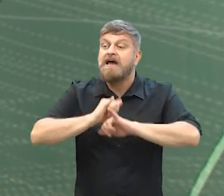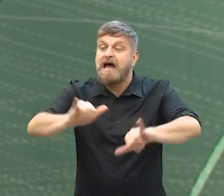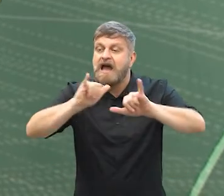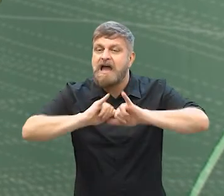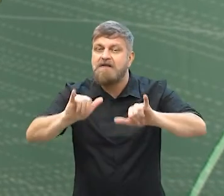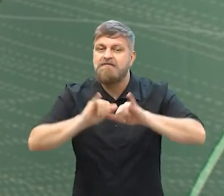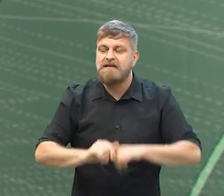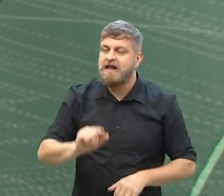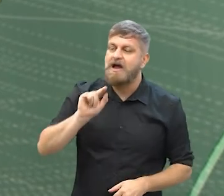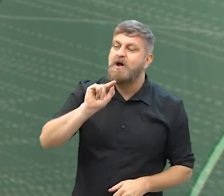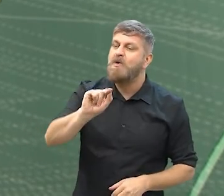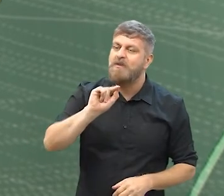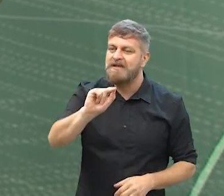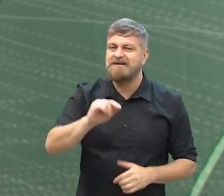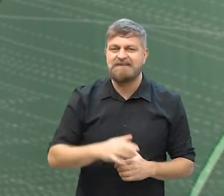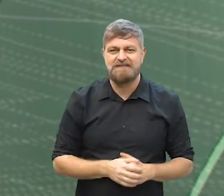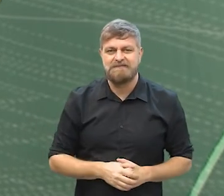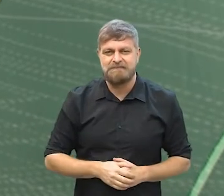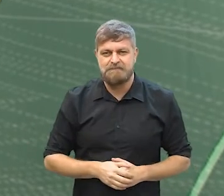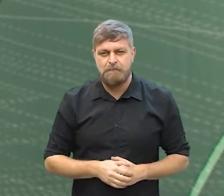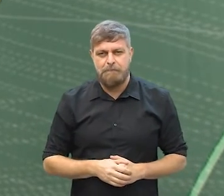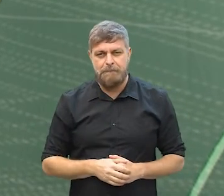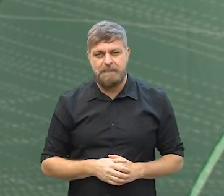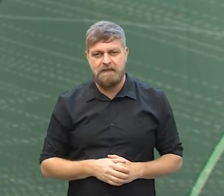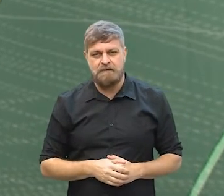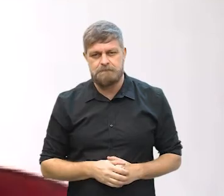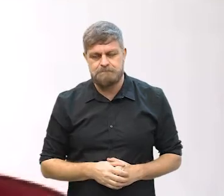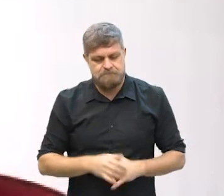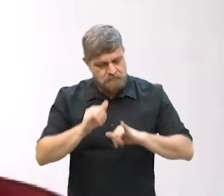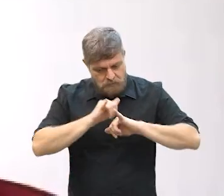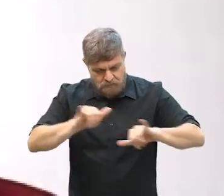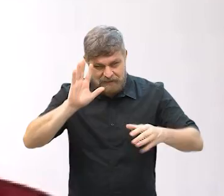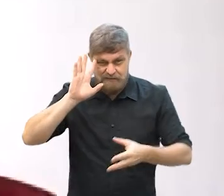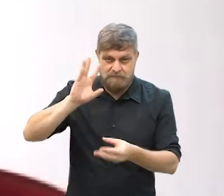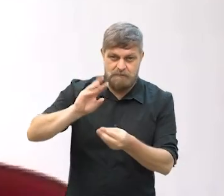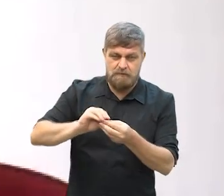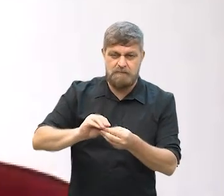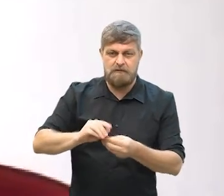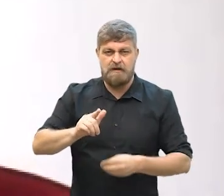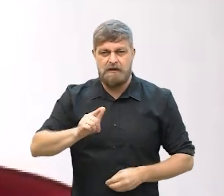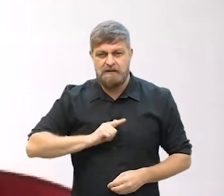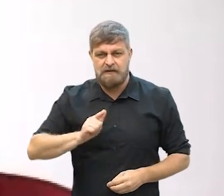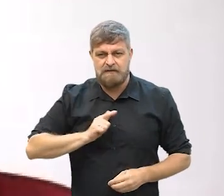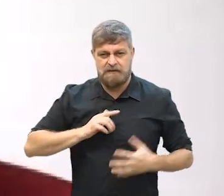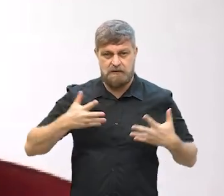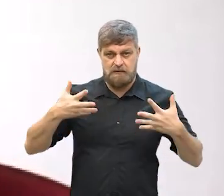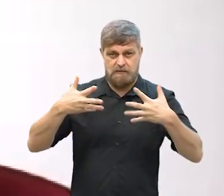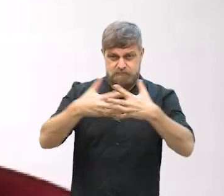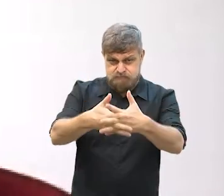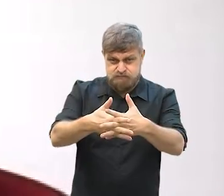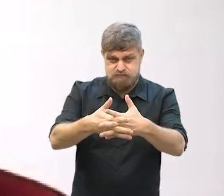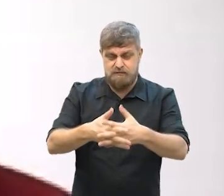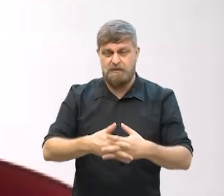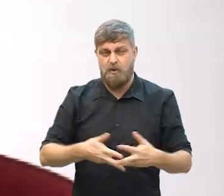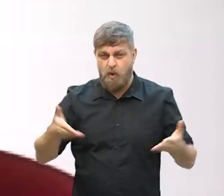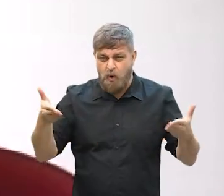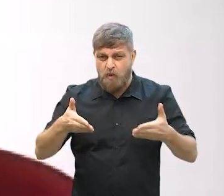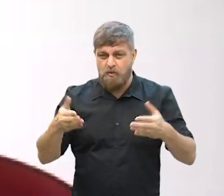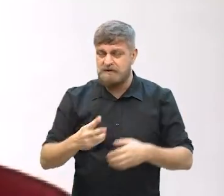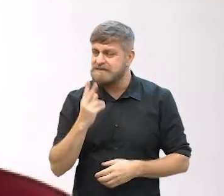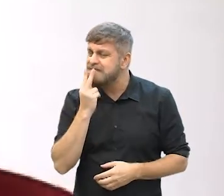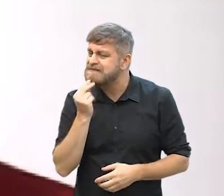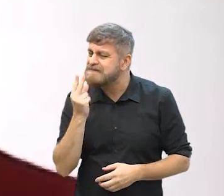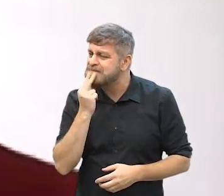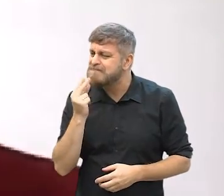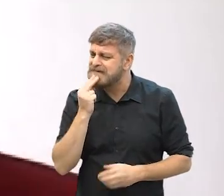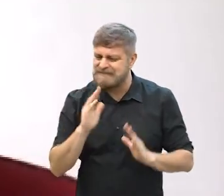de casa, o recado final, João Paulo? Não, um recado final, gente, eu sei que tem uma polêmica aí atualmente falando sobre